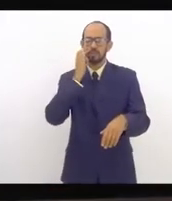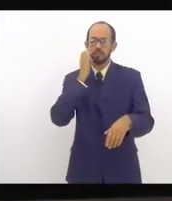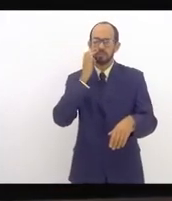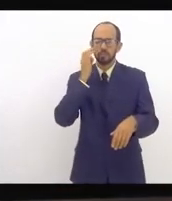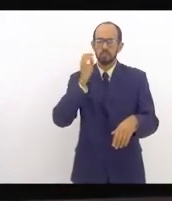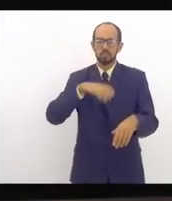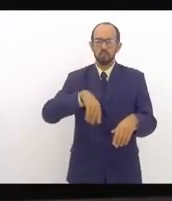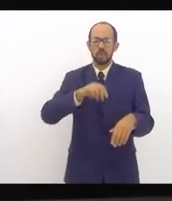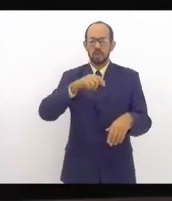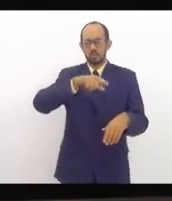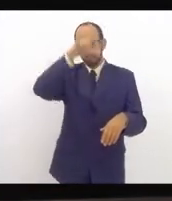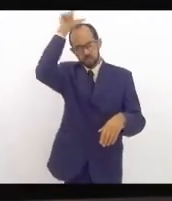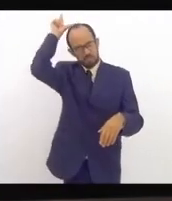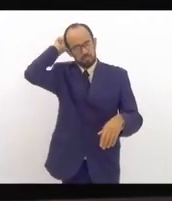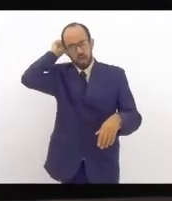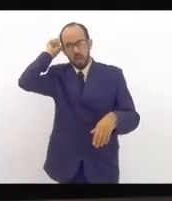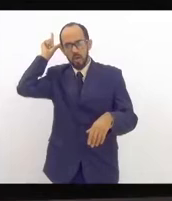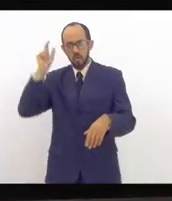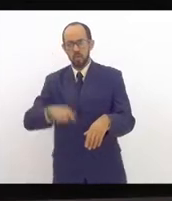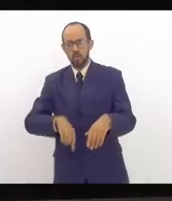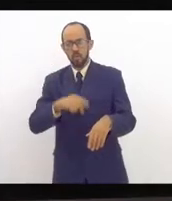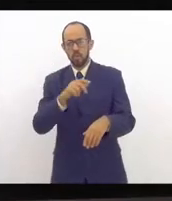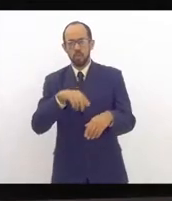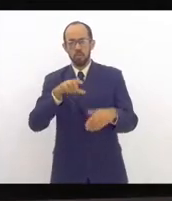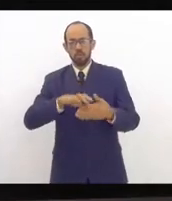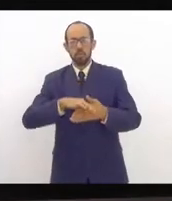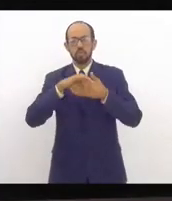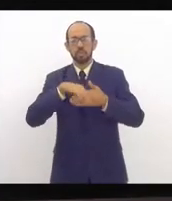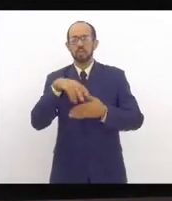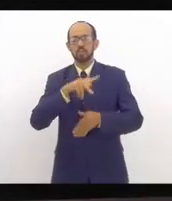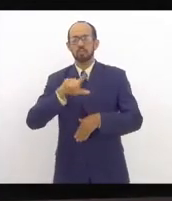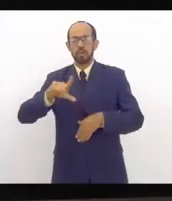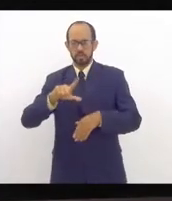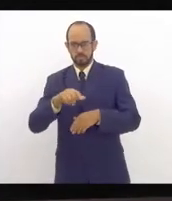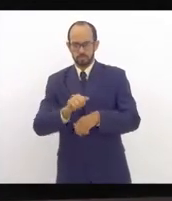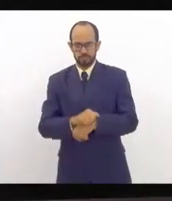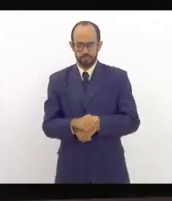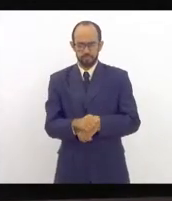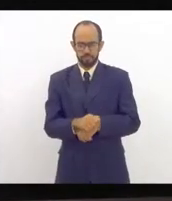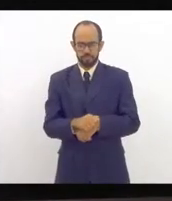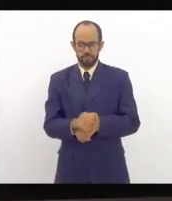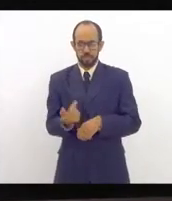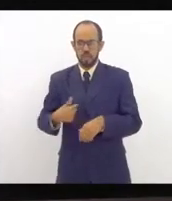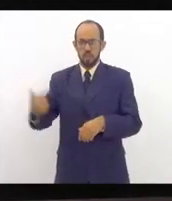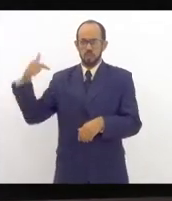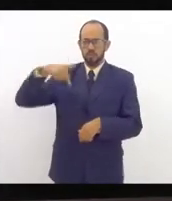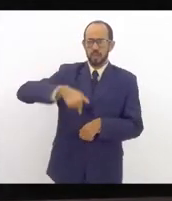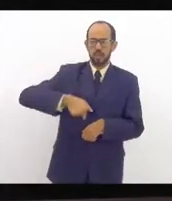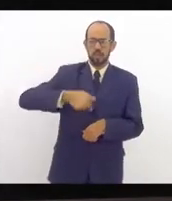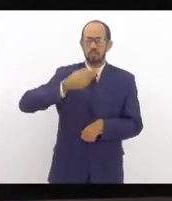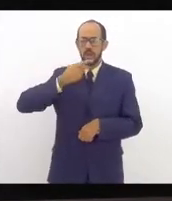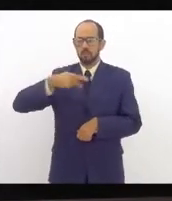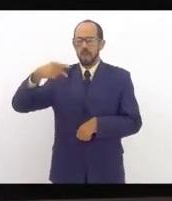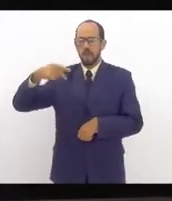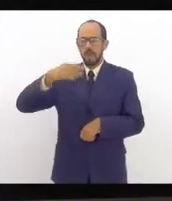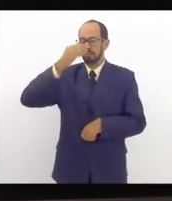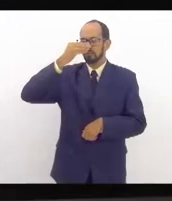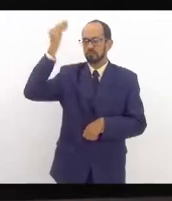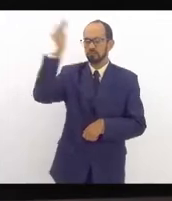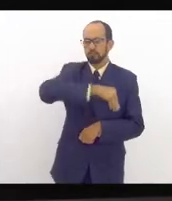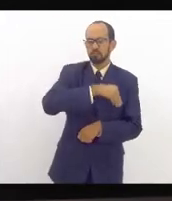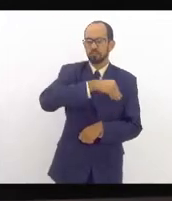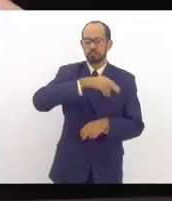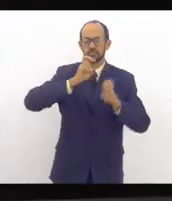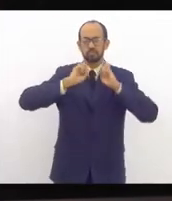pl Deputado Serginho é o que me traz aqui A Tribuna primeira a dizer do descaso da SuperVia mais uma vez